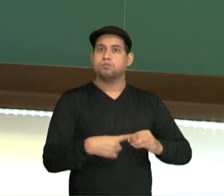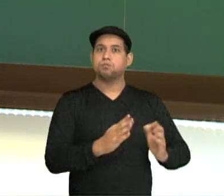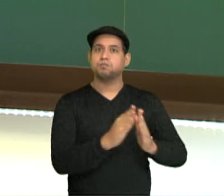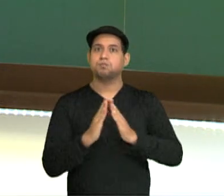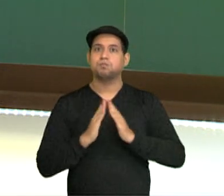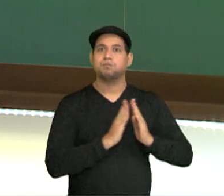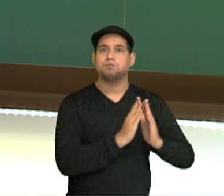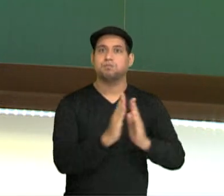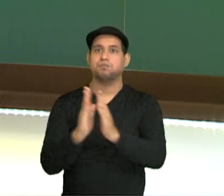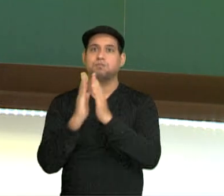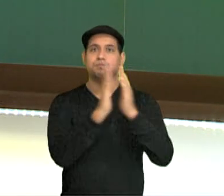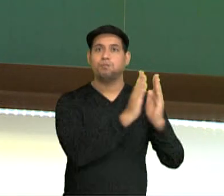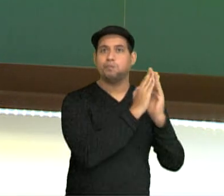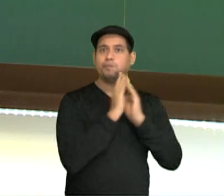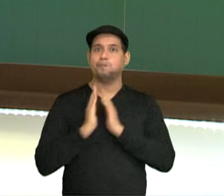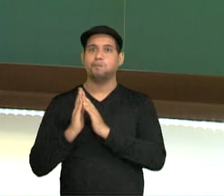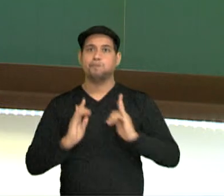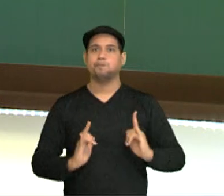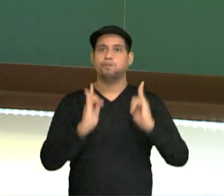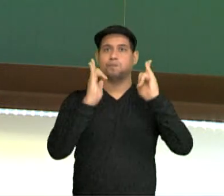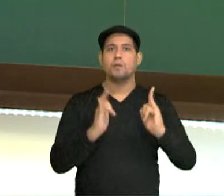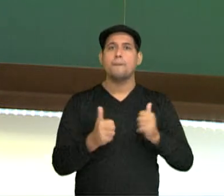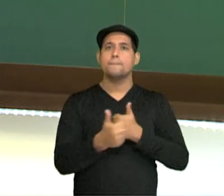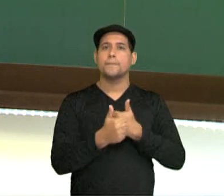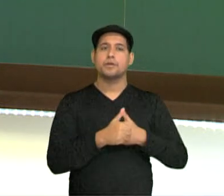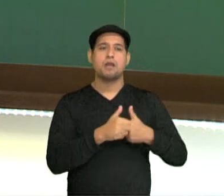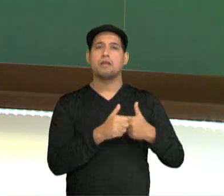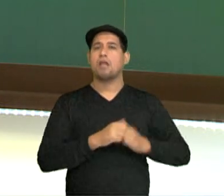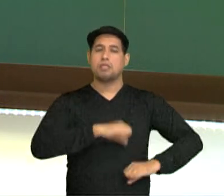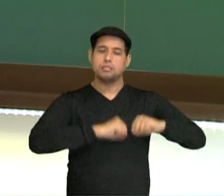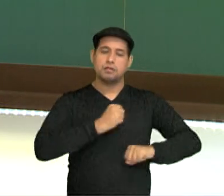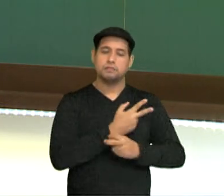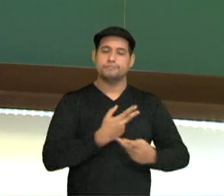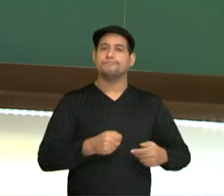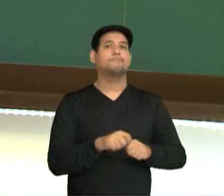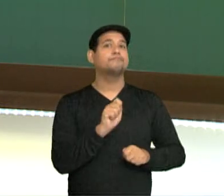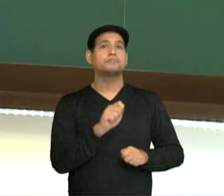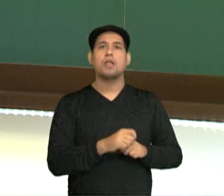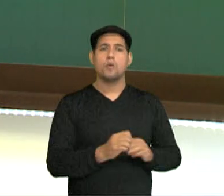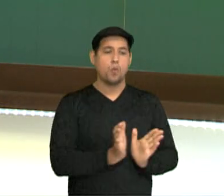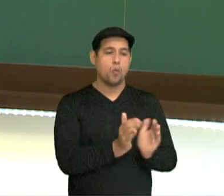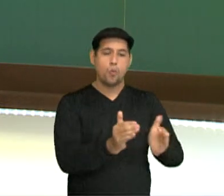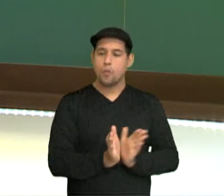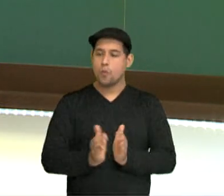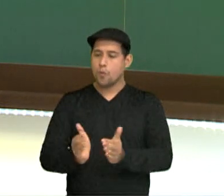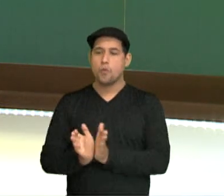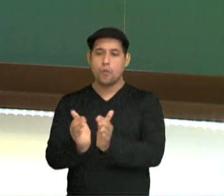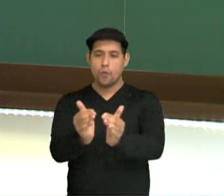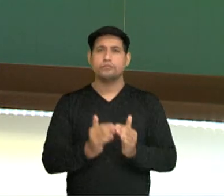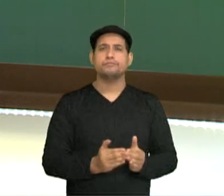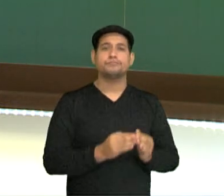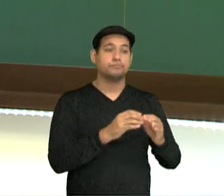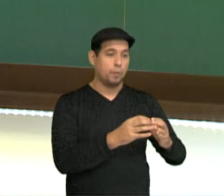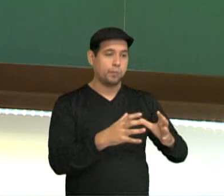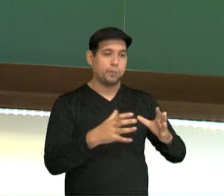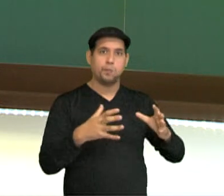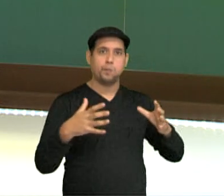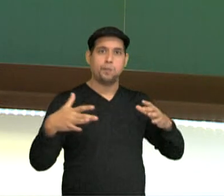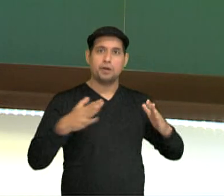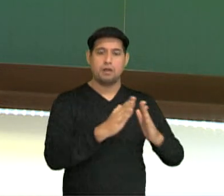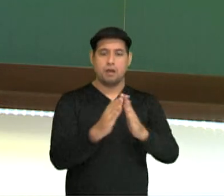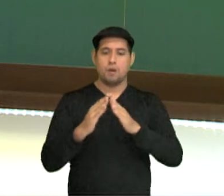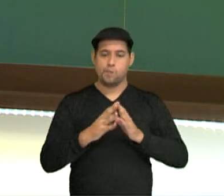As pessoas vão morar perto das fábricas e isso vai fazer com que os pequenos núcleos urbanos se ampliem, aumentem